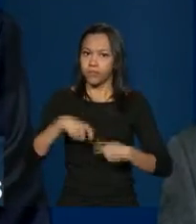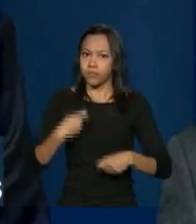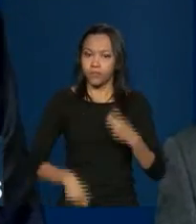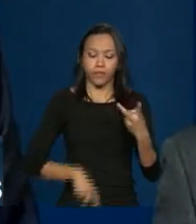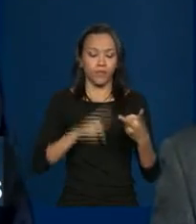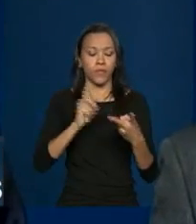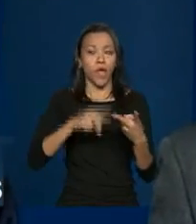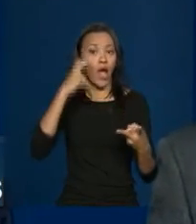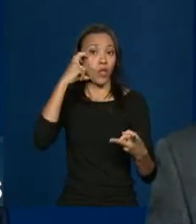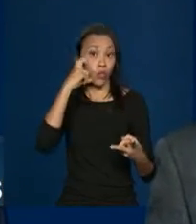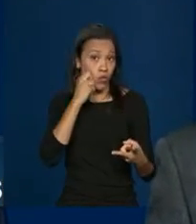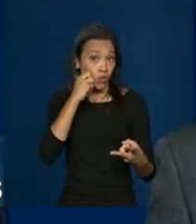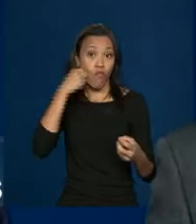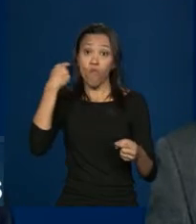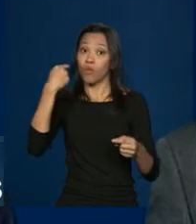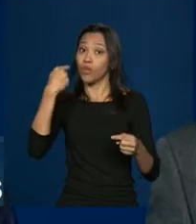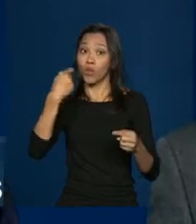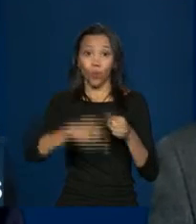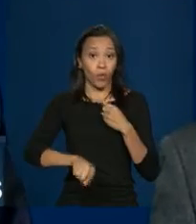ilegal, de